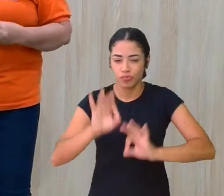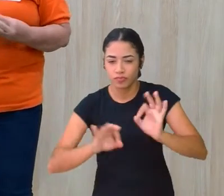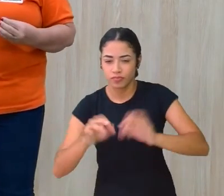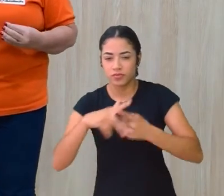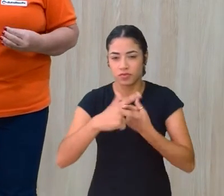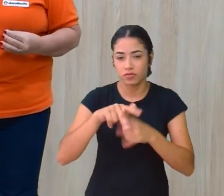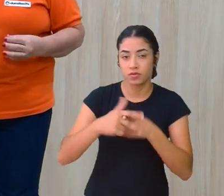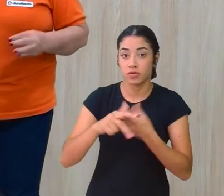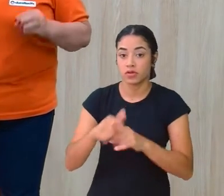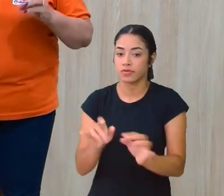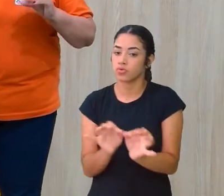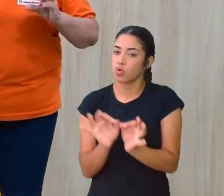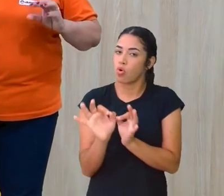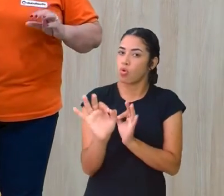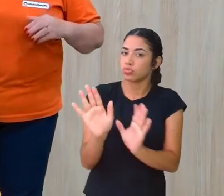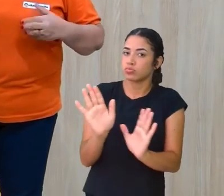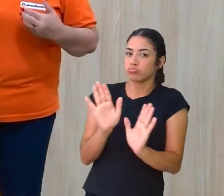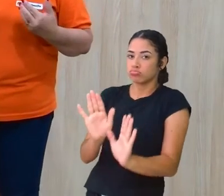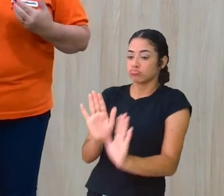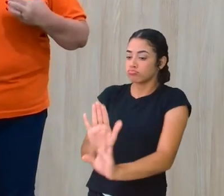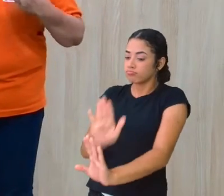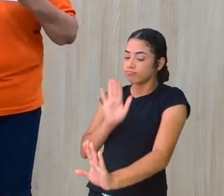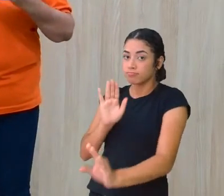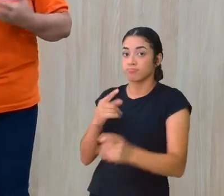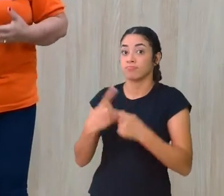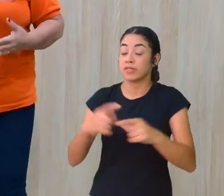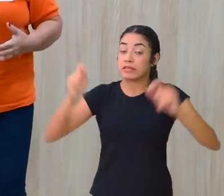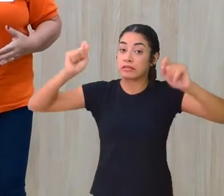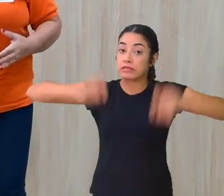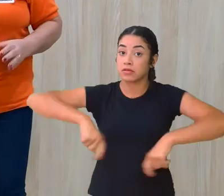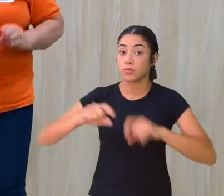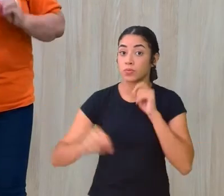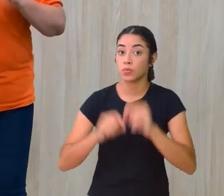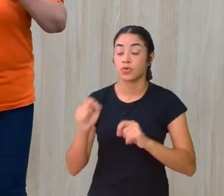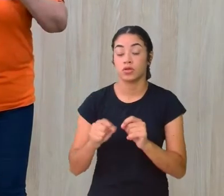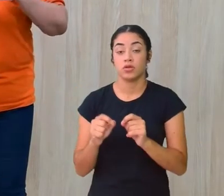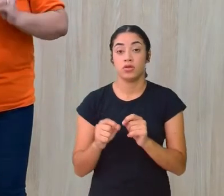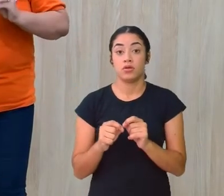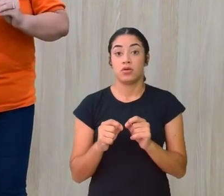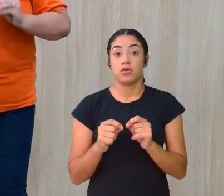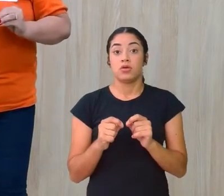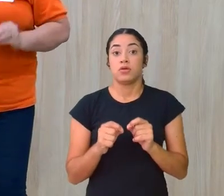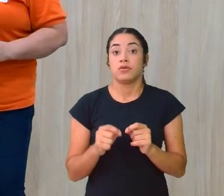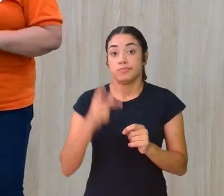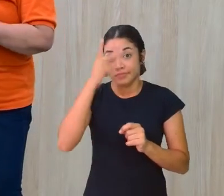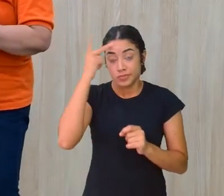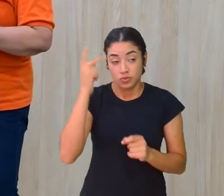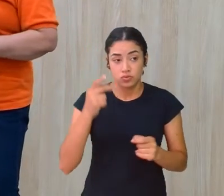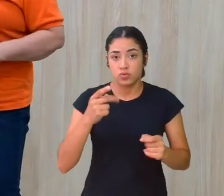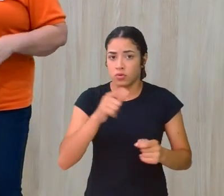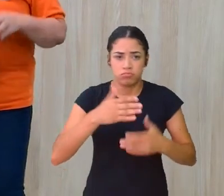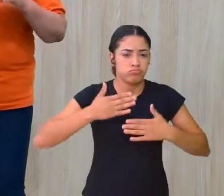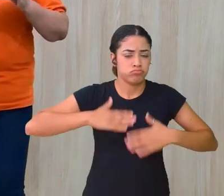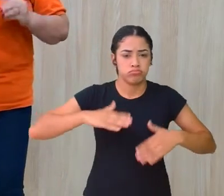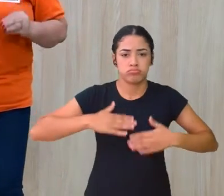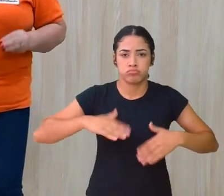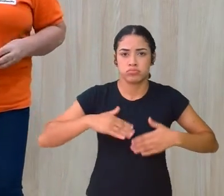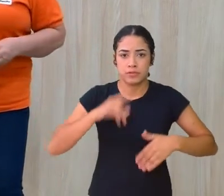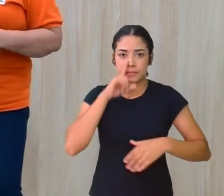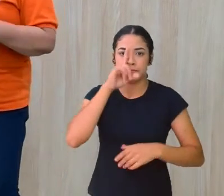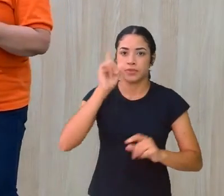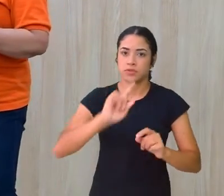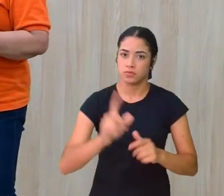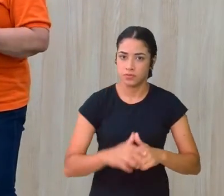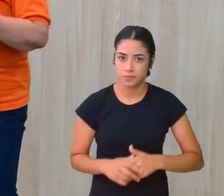uma outra forma, para que aquela pessoa possa trabalhar com tranquilidade, sem nenhum tipo de risco. E para isso